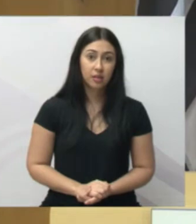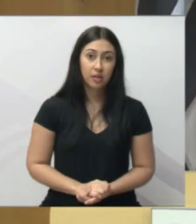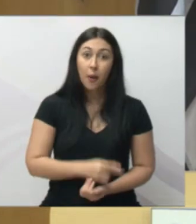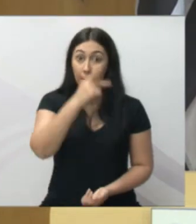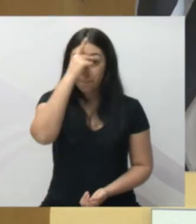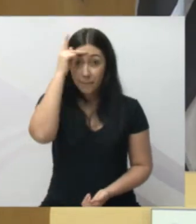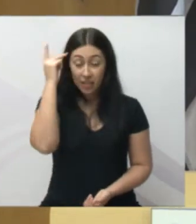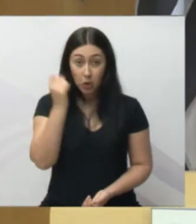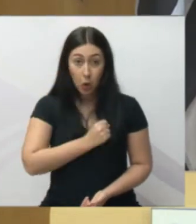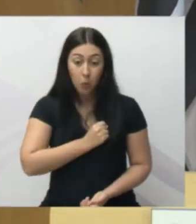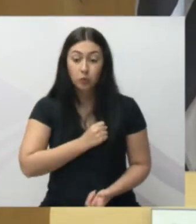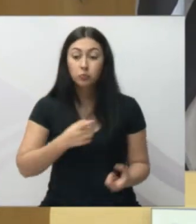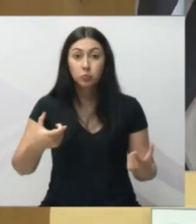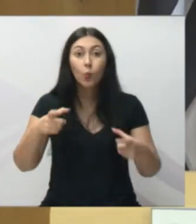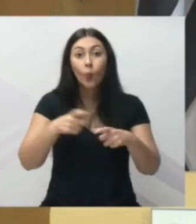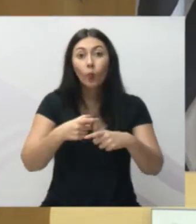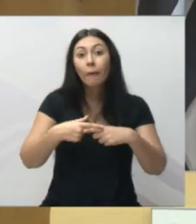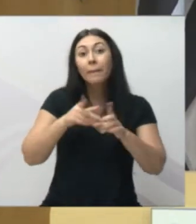vereadores.